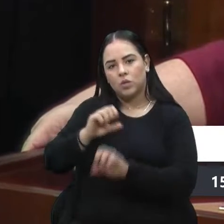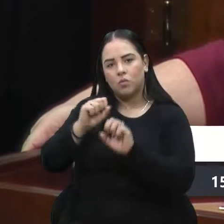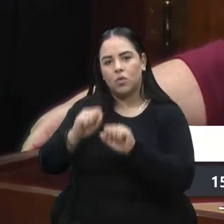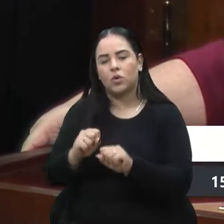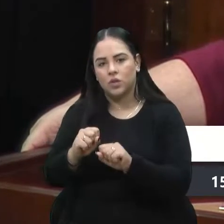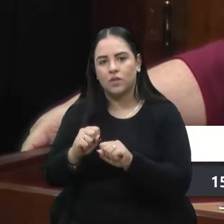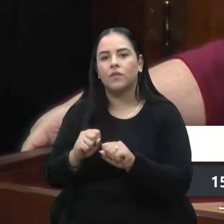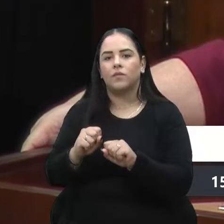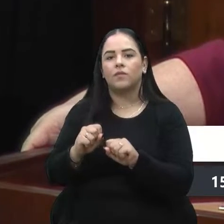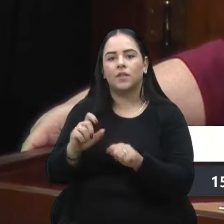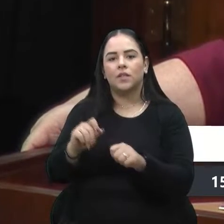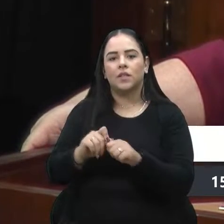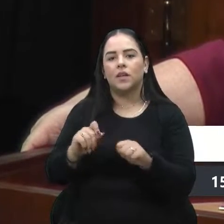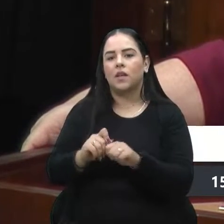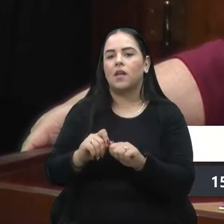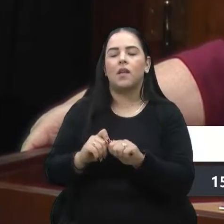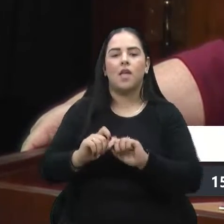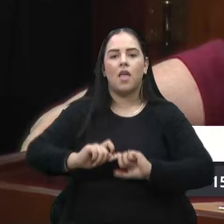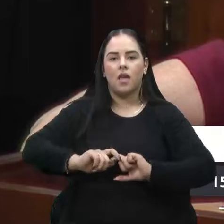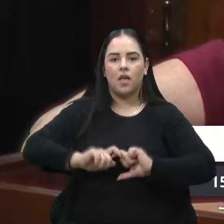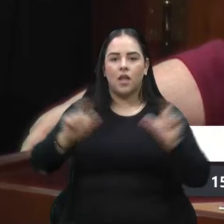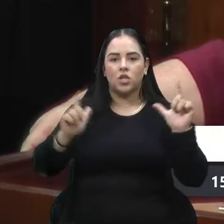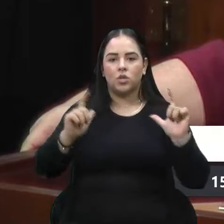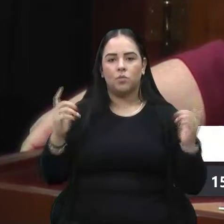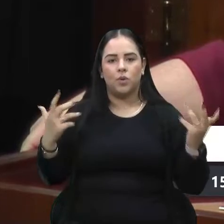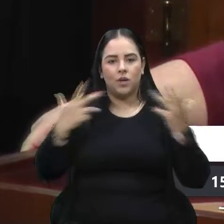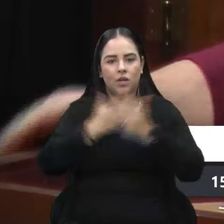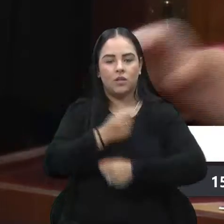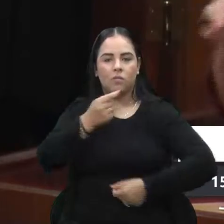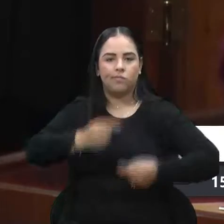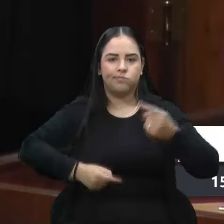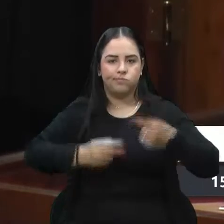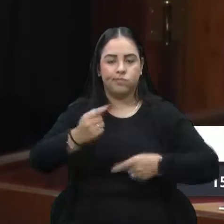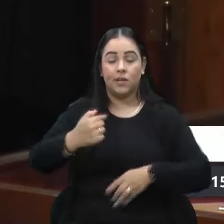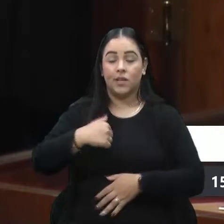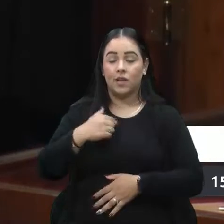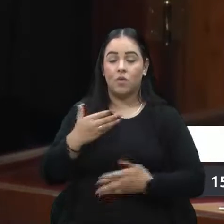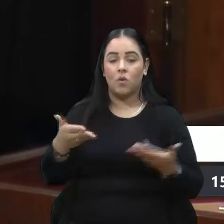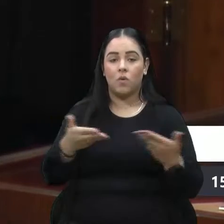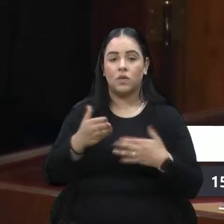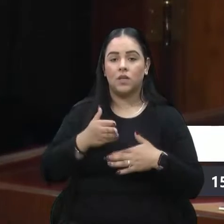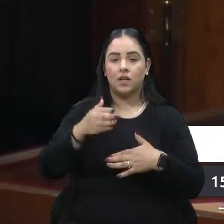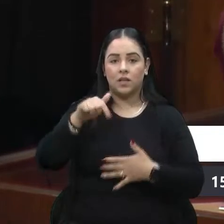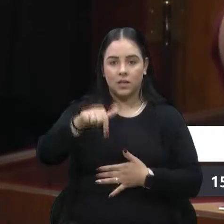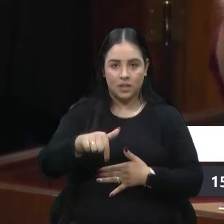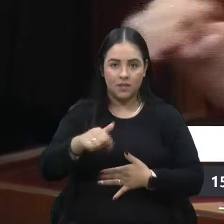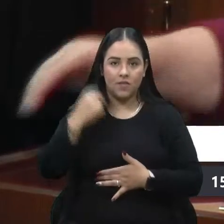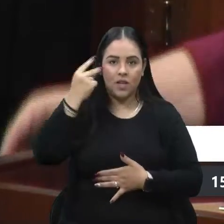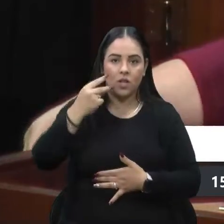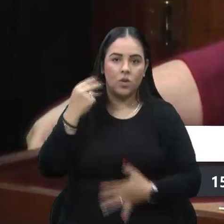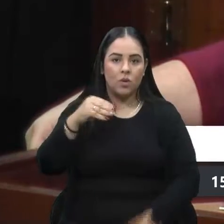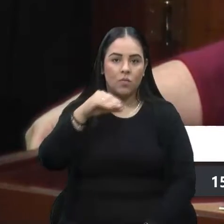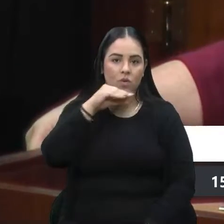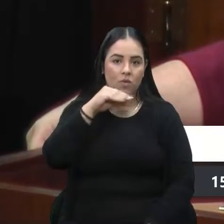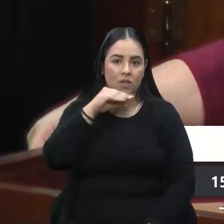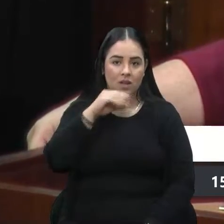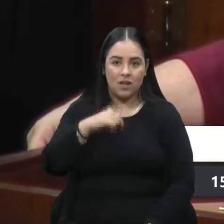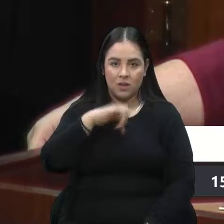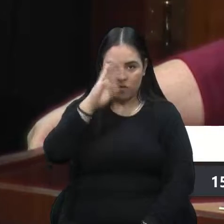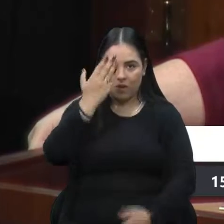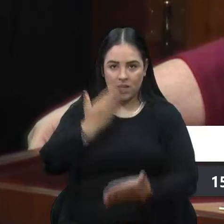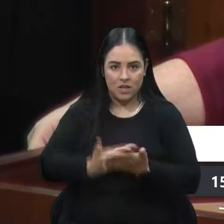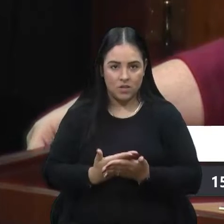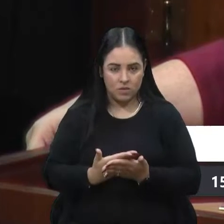e engrandecer esse debate. E assim hoje estou aqui, vereador Bortola, que eu acredito que, vereador Bortola, quem